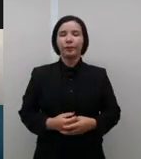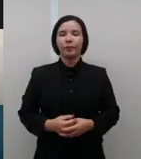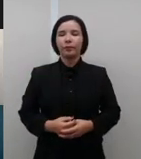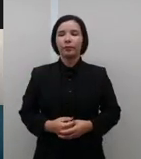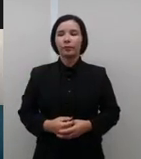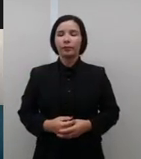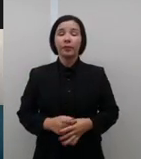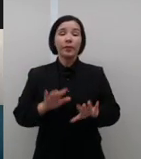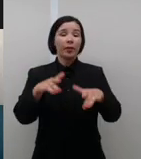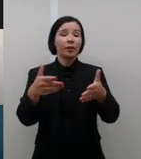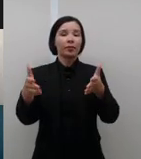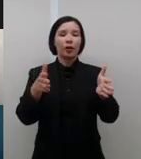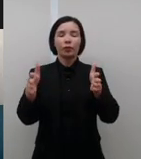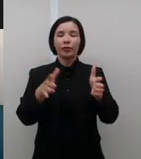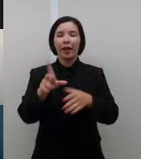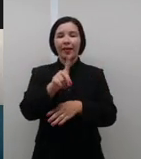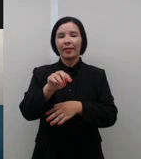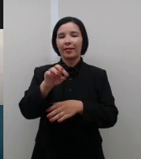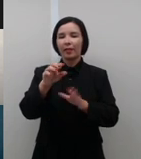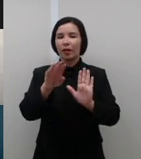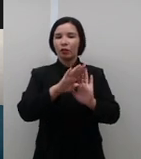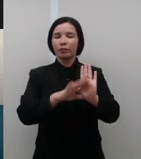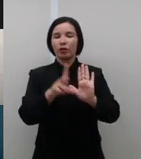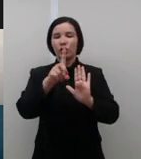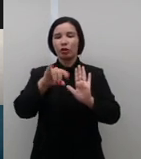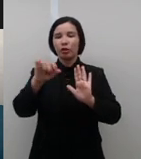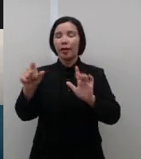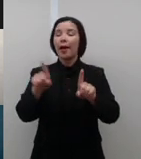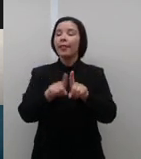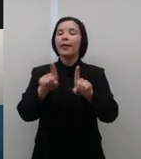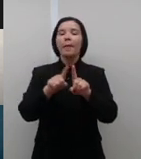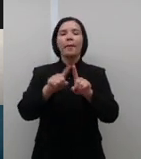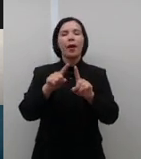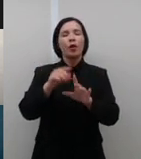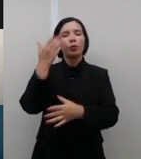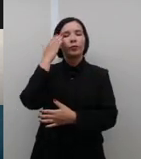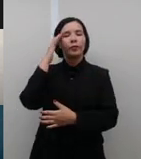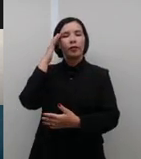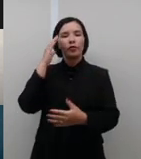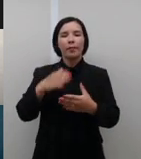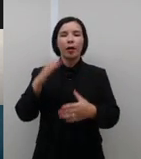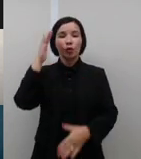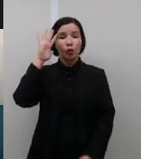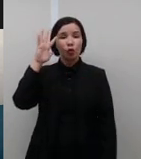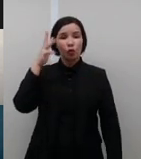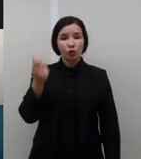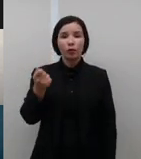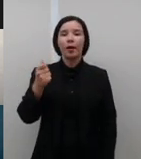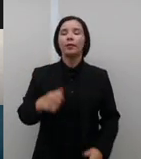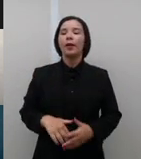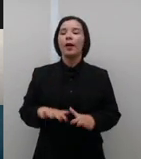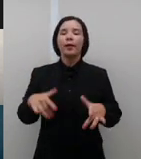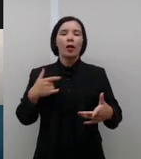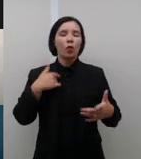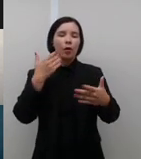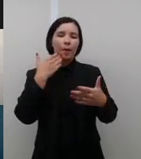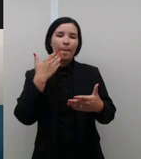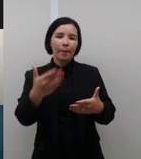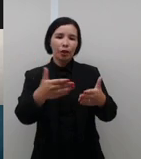sustentações orais e também de interpretação a respeito desses julgados, eu pedi vista para melhor análise da